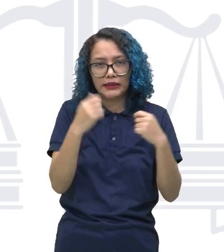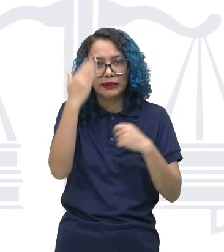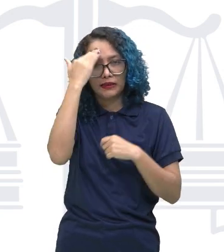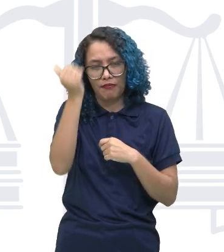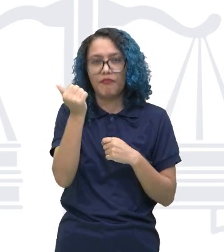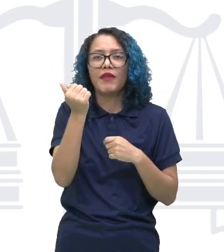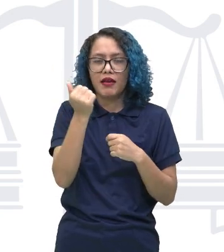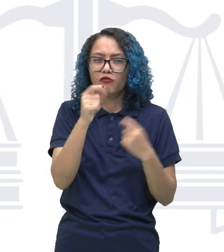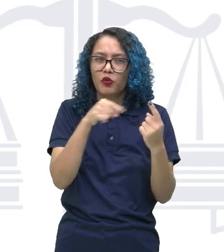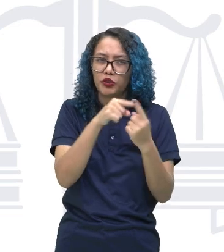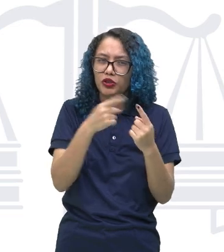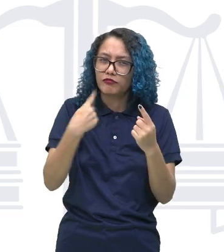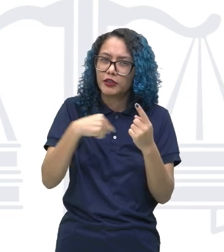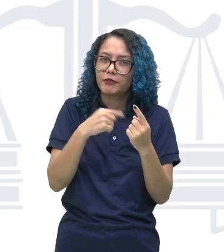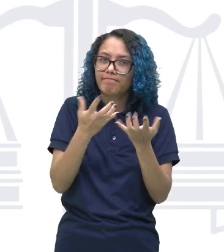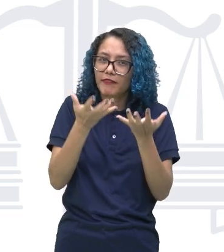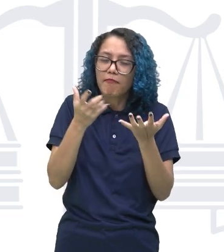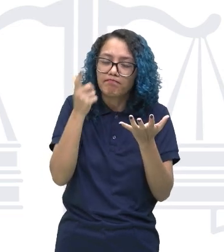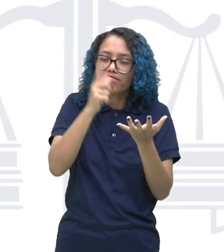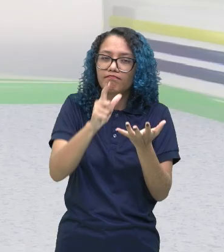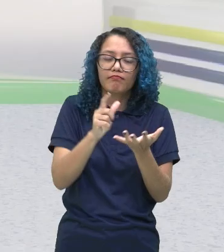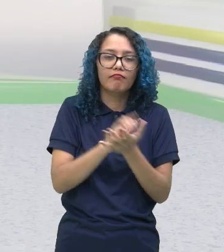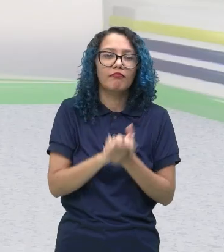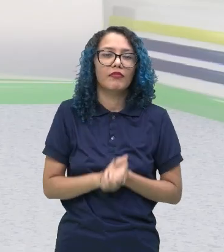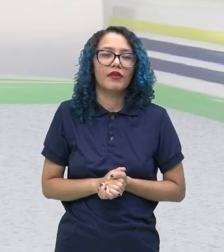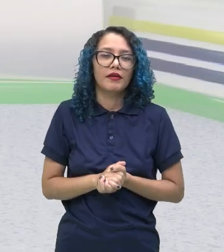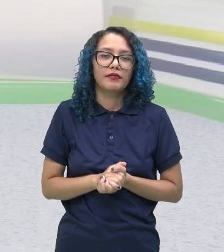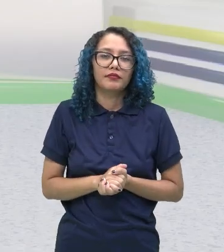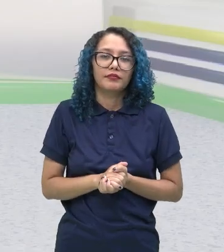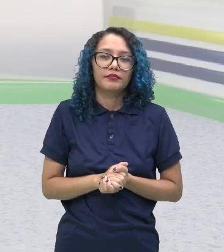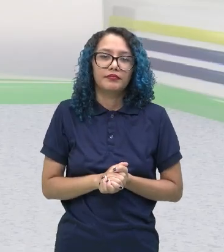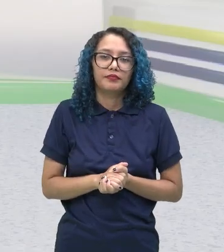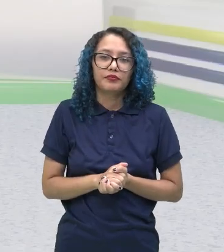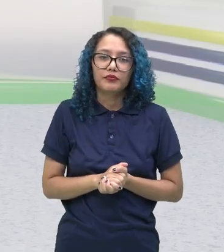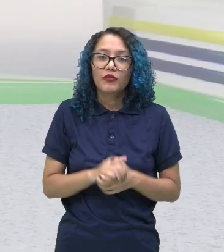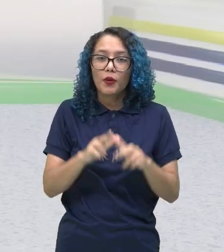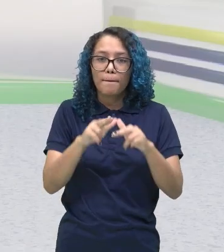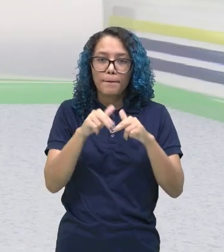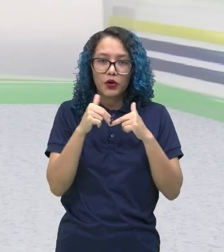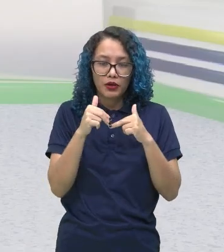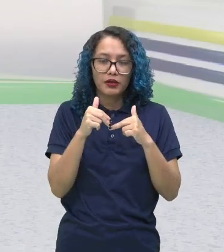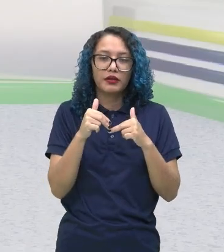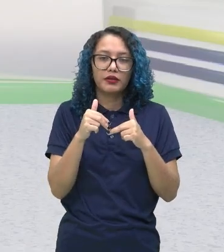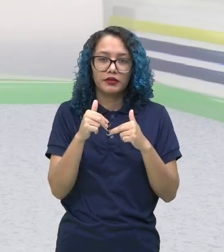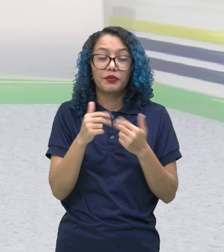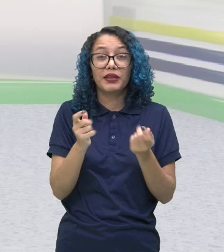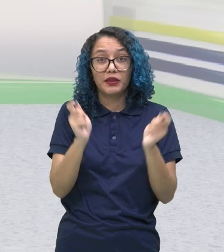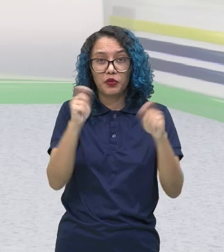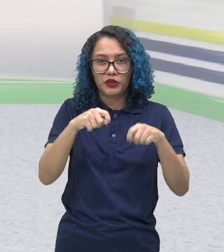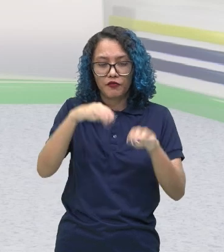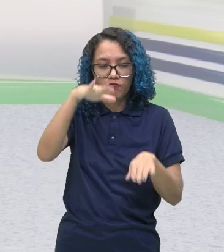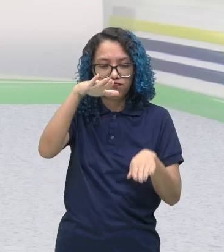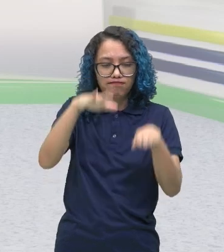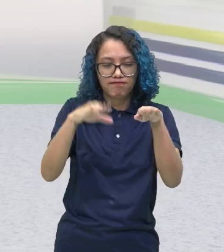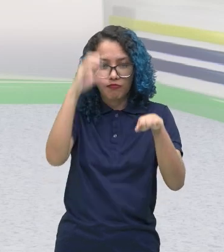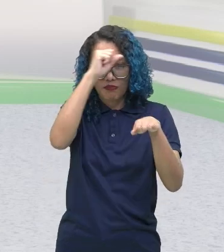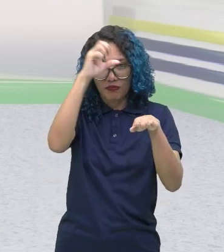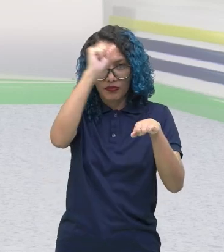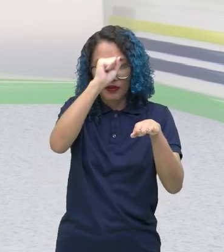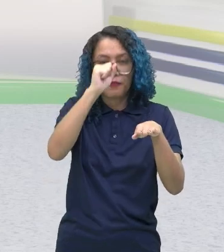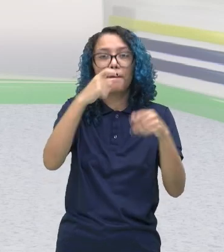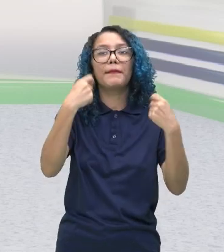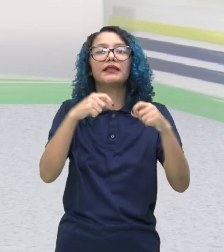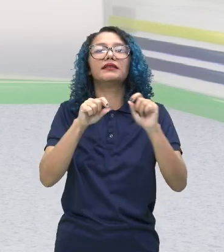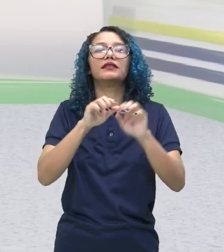Mel, estava aqui observando e percebendo o quanto é importante para a recomposição da aprendizagem acontecer, que seja